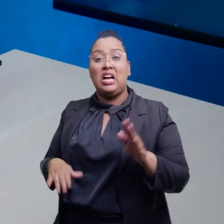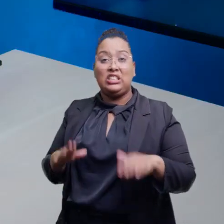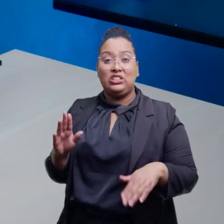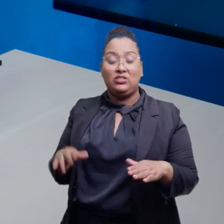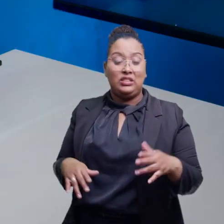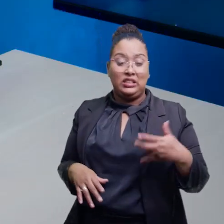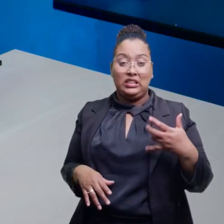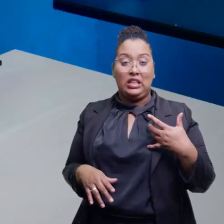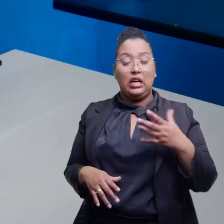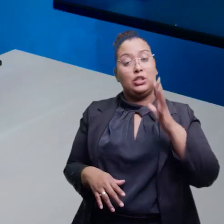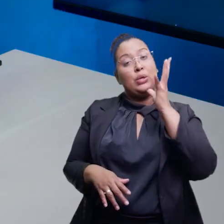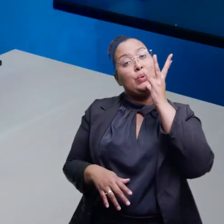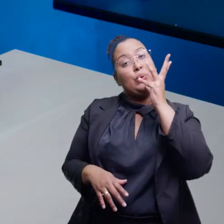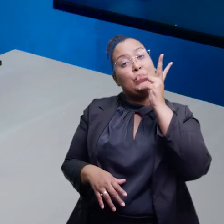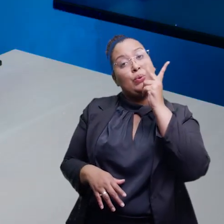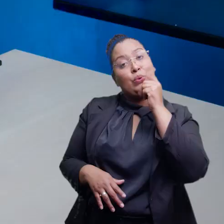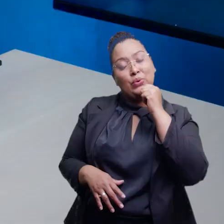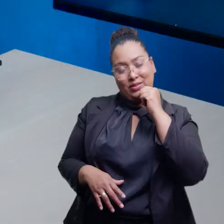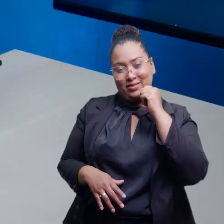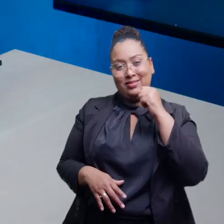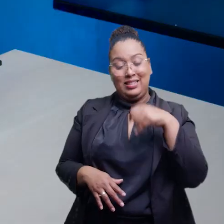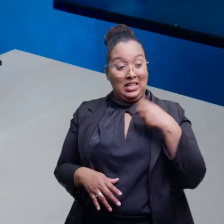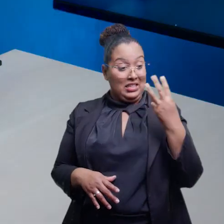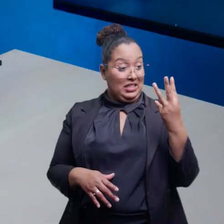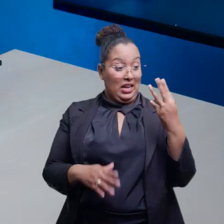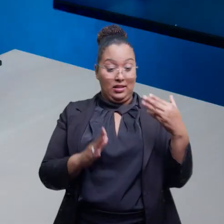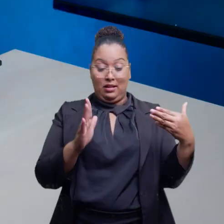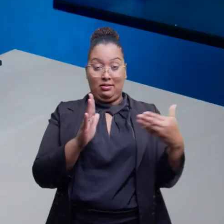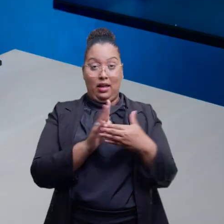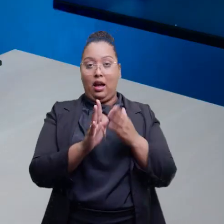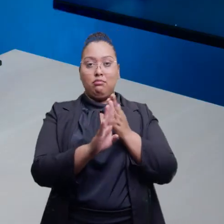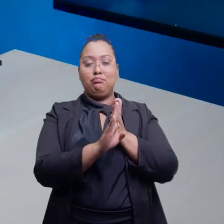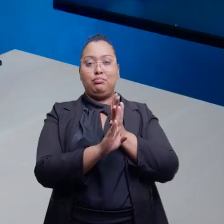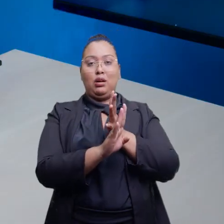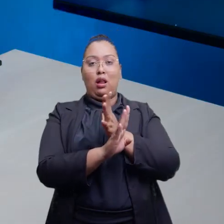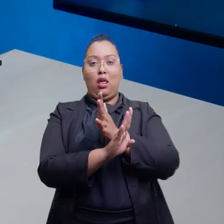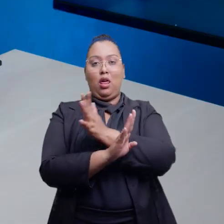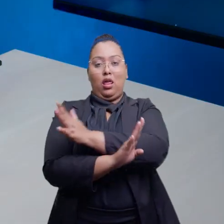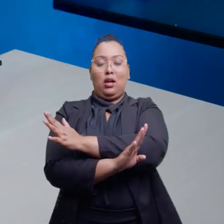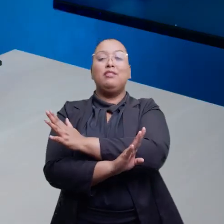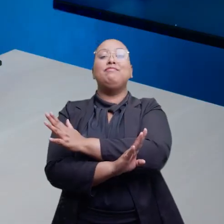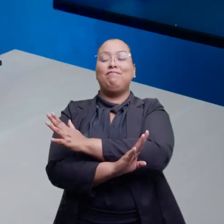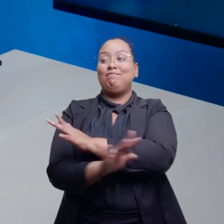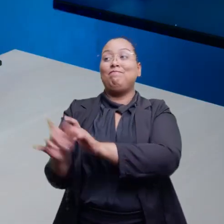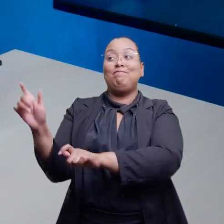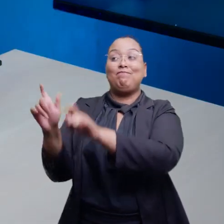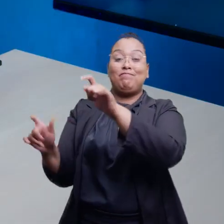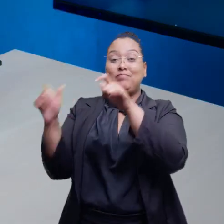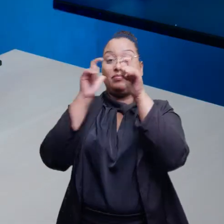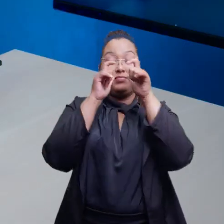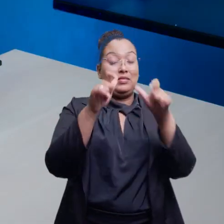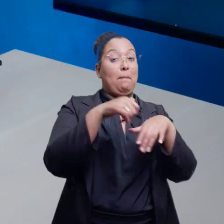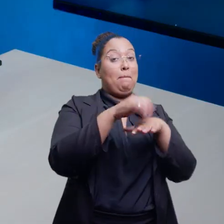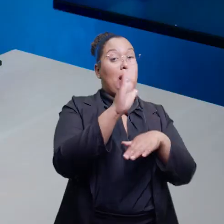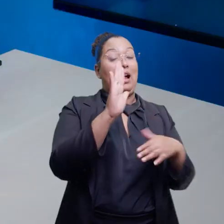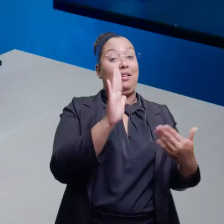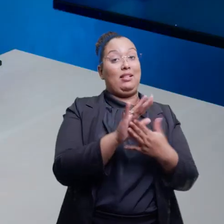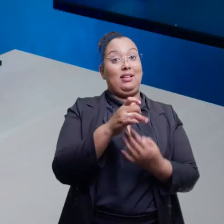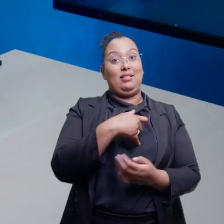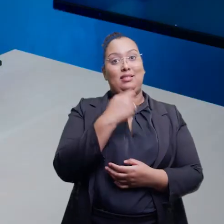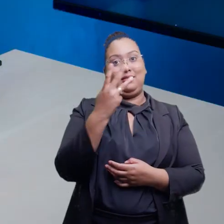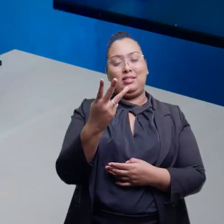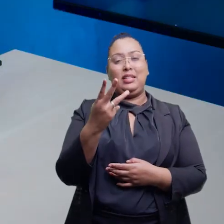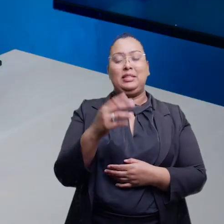sai daquela faixa de até 3 anos de idade, que seria quando as pessoas têm, né, mais interesse do perfil. Porque quando a gente se inscreve